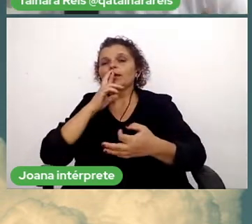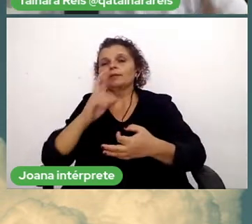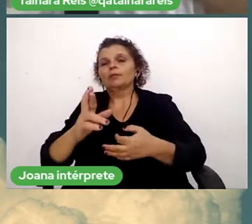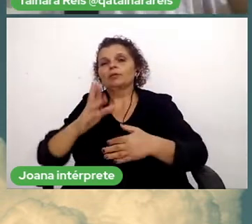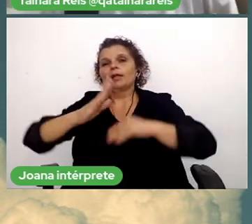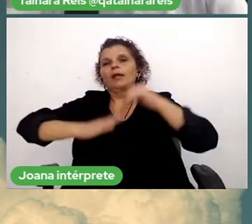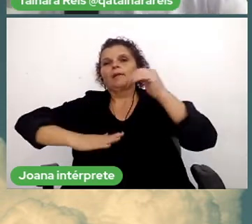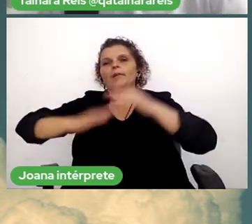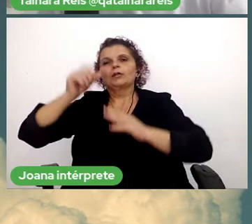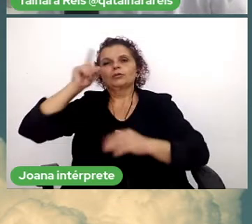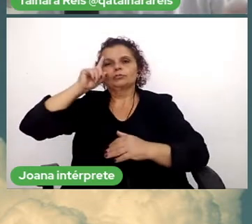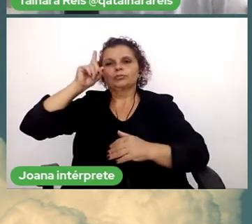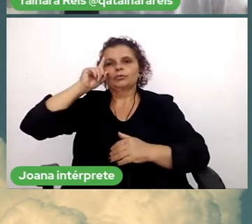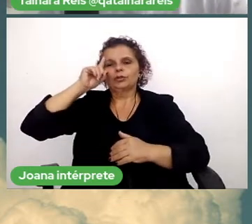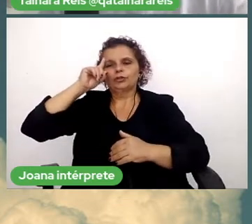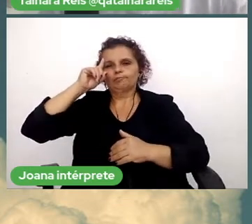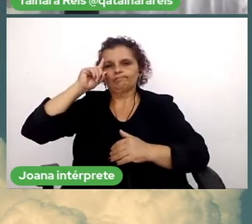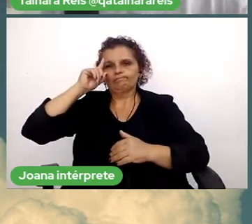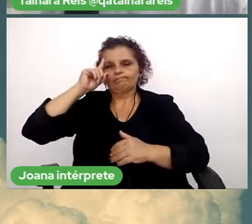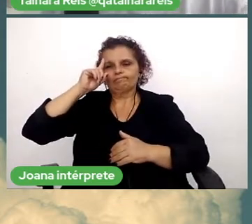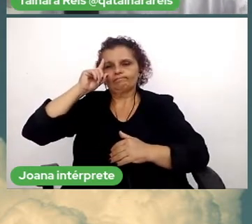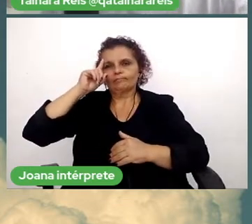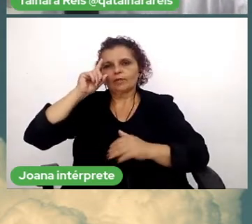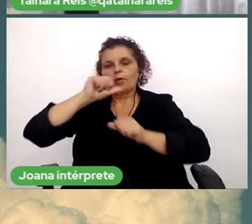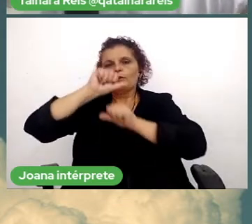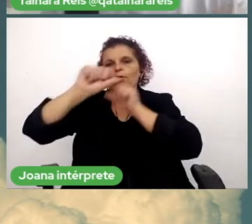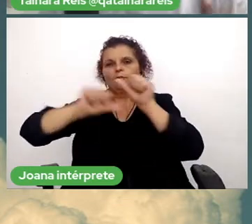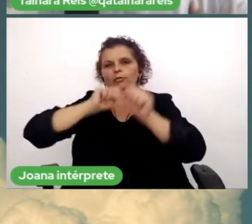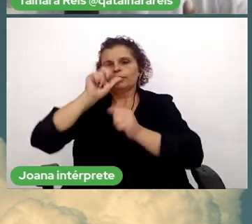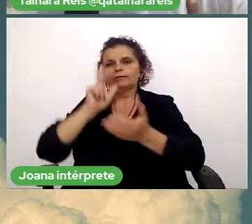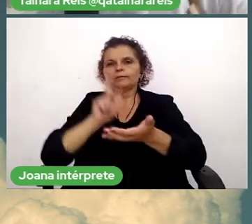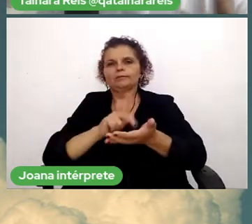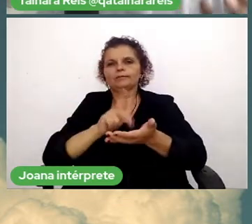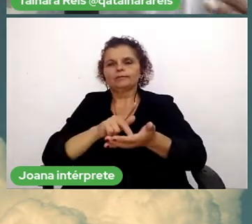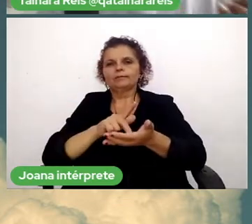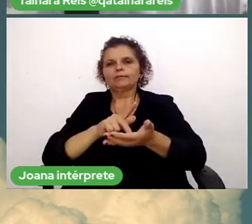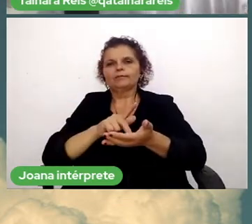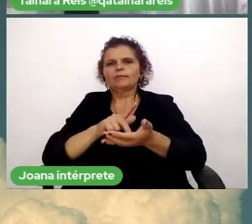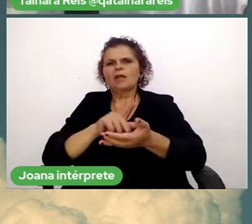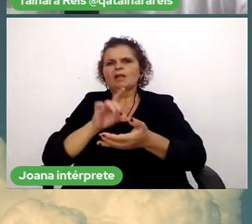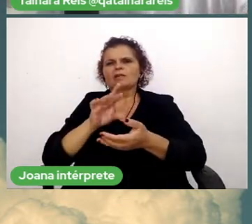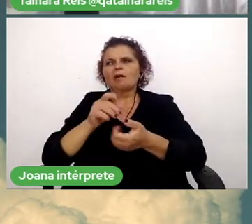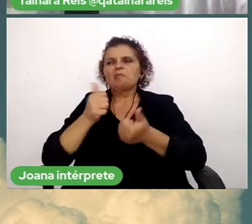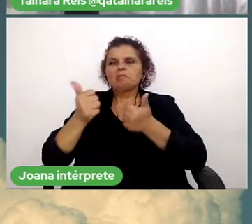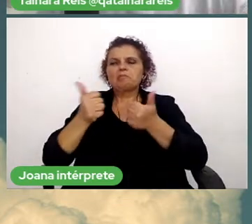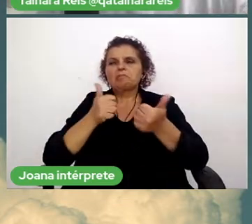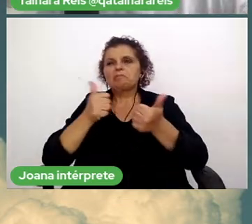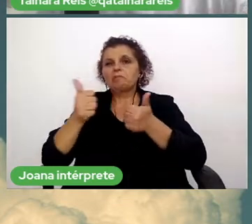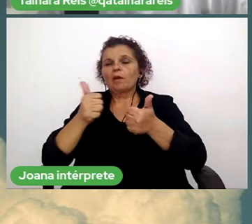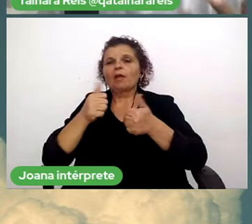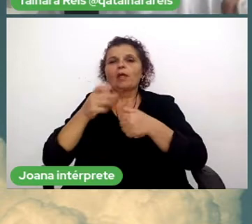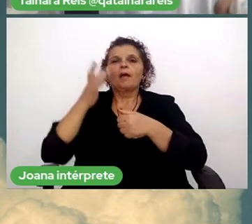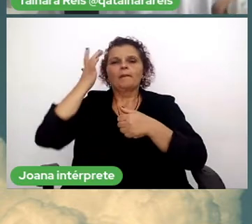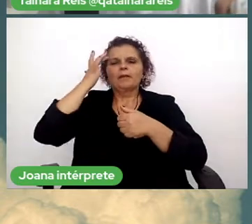que isso implica, o que vai mudar de fato, né? Não apenas, beleza, tem a questão da mentalidade, mas tem alguma